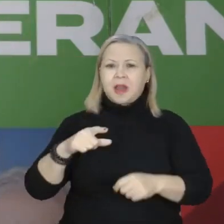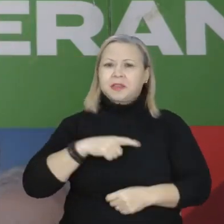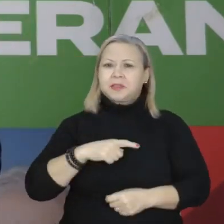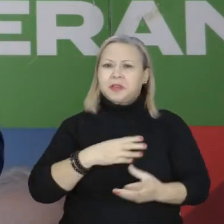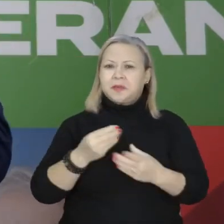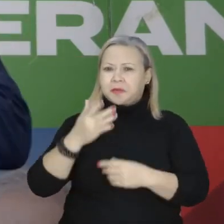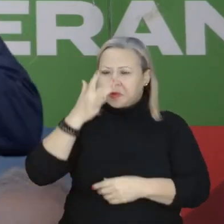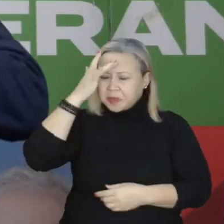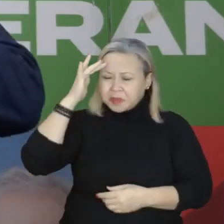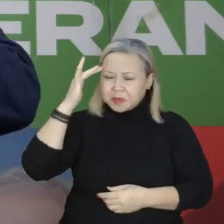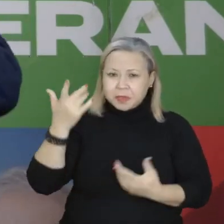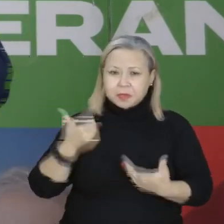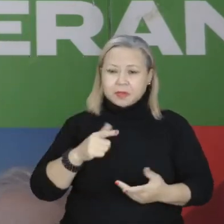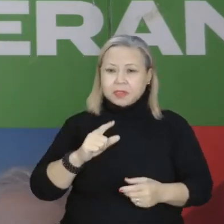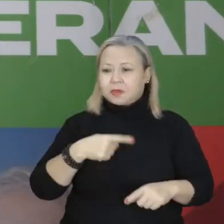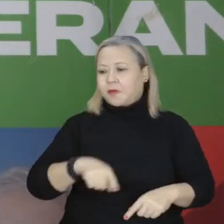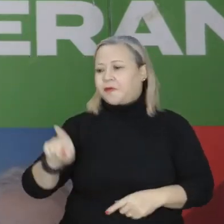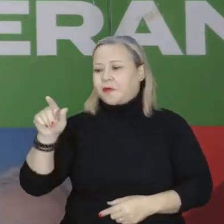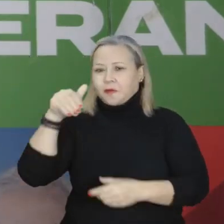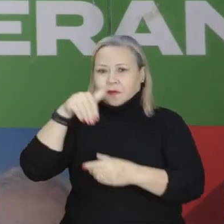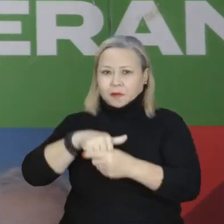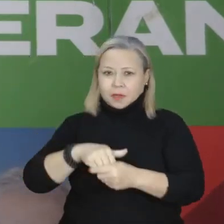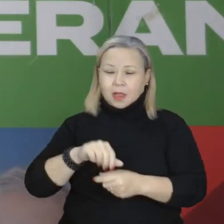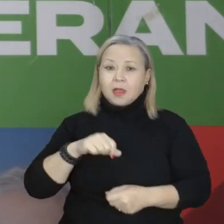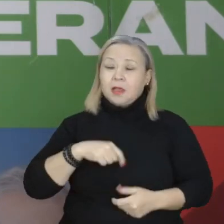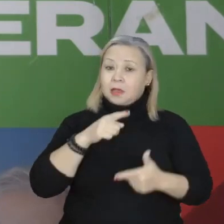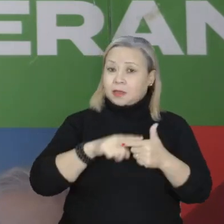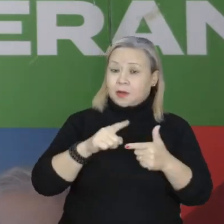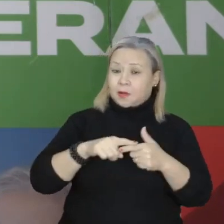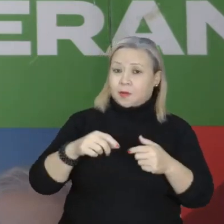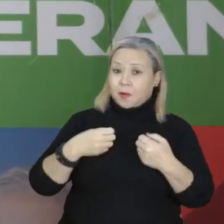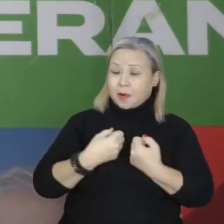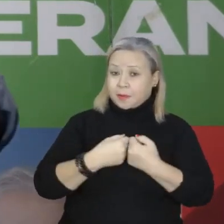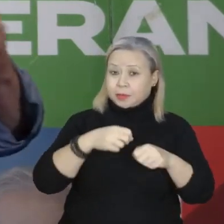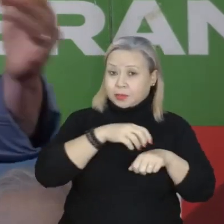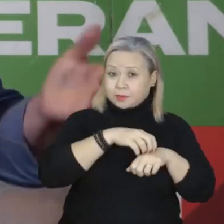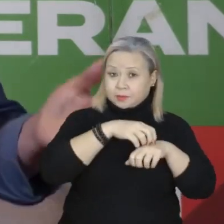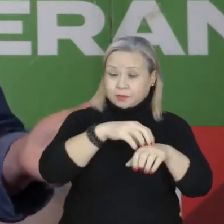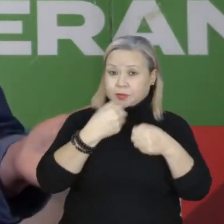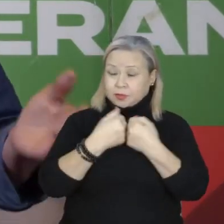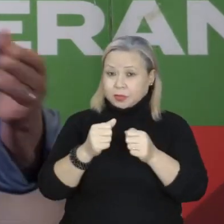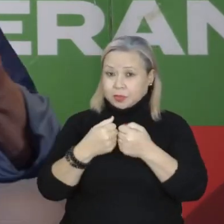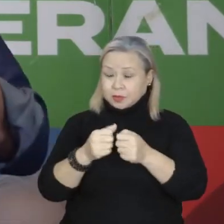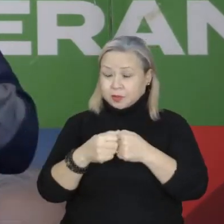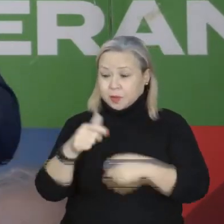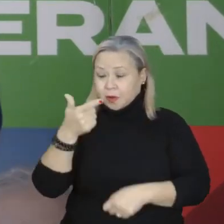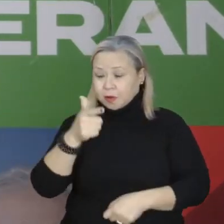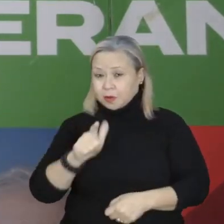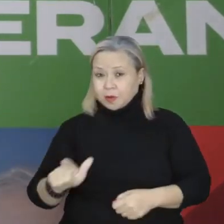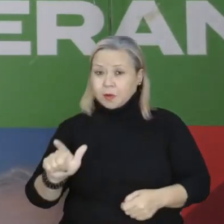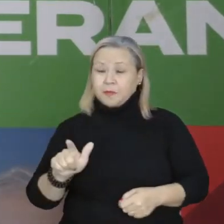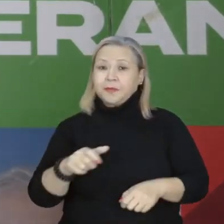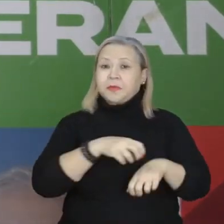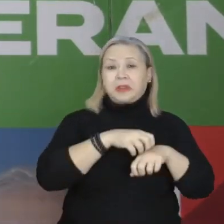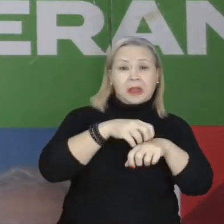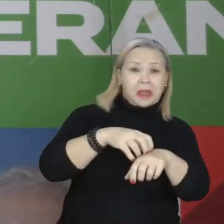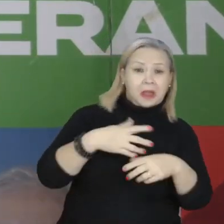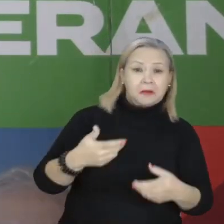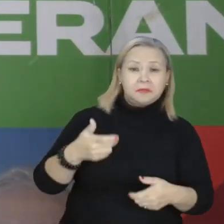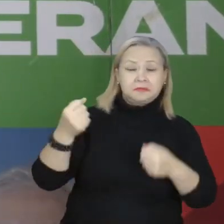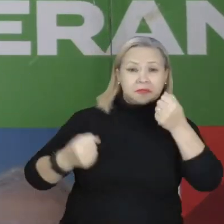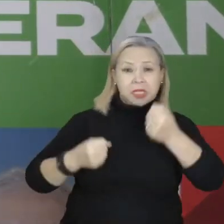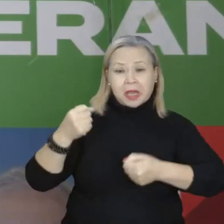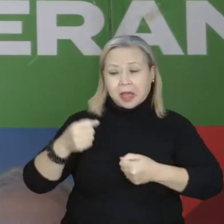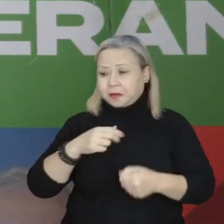havia. Nós sabemos que teve problema de transporte, nós sabemos que teve outros problemas. Muitos jovens que tiraram o